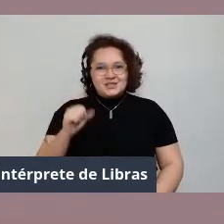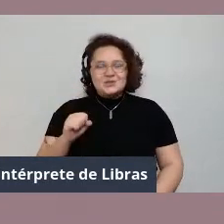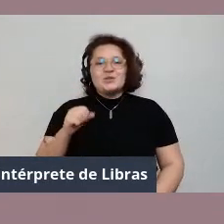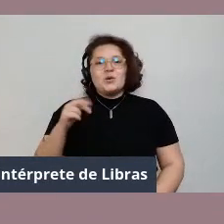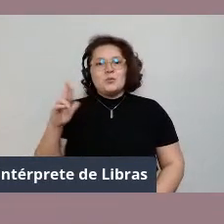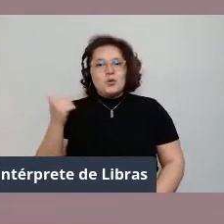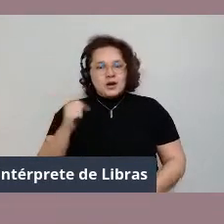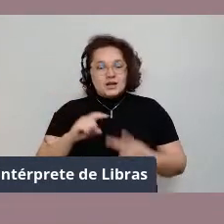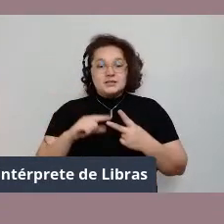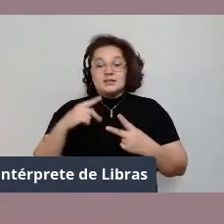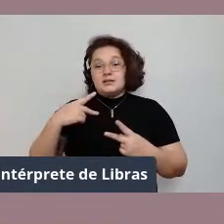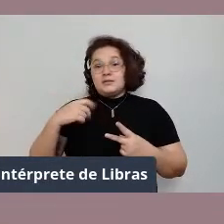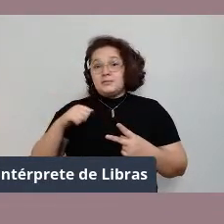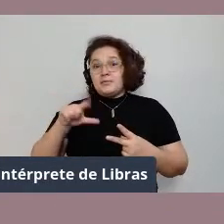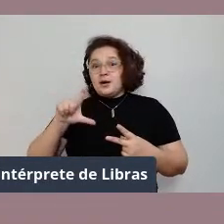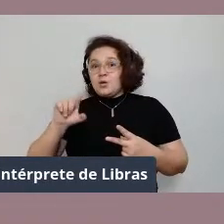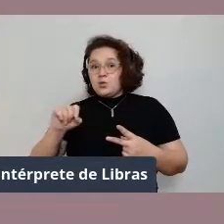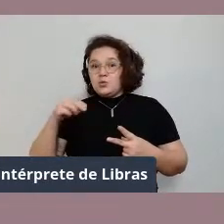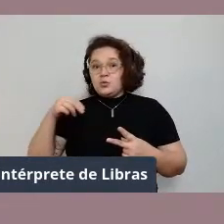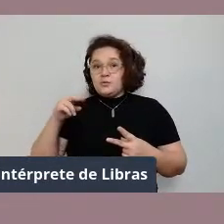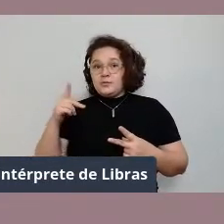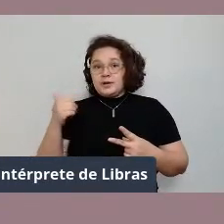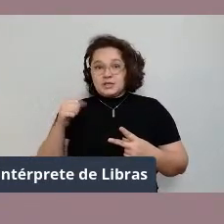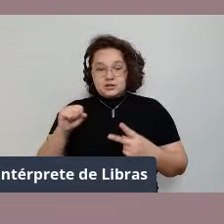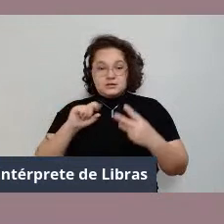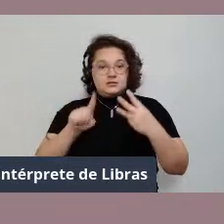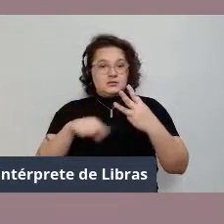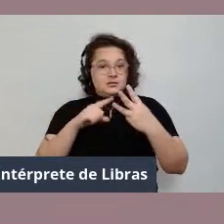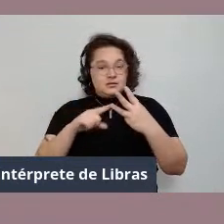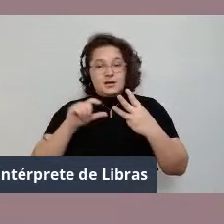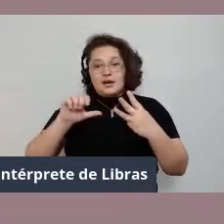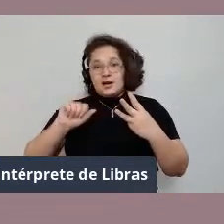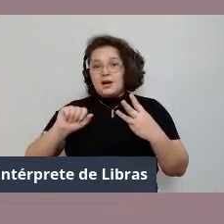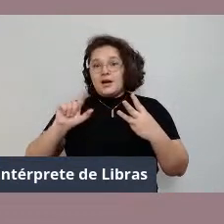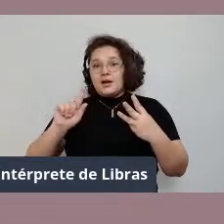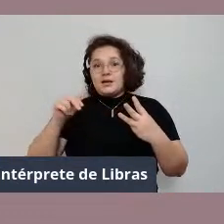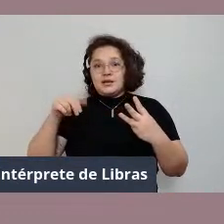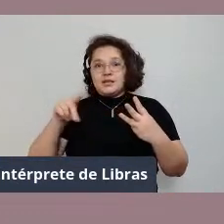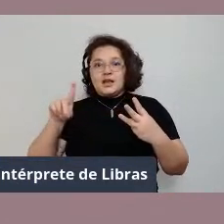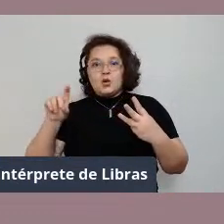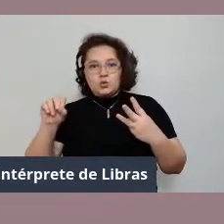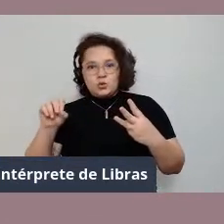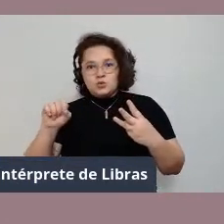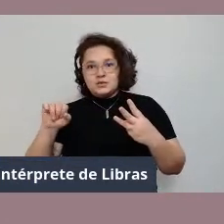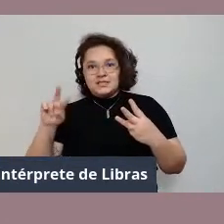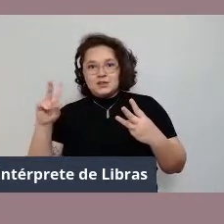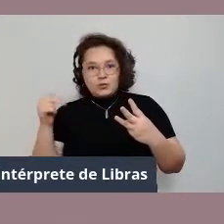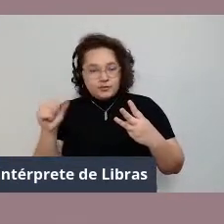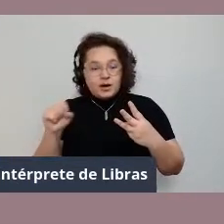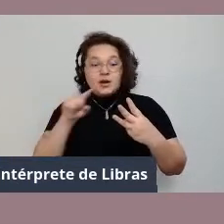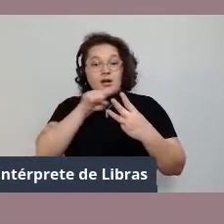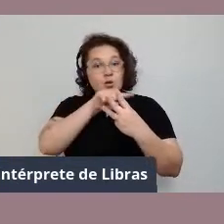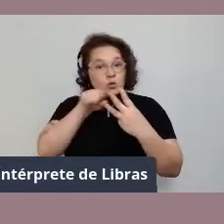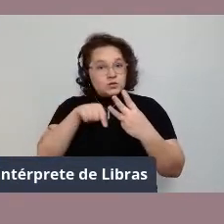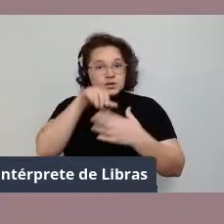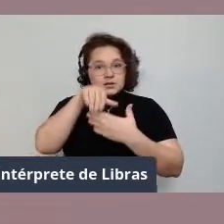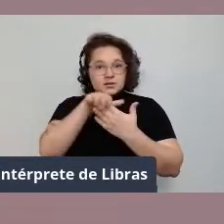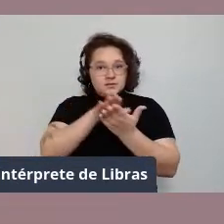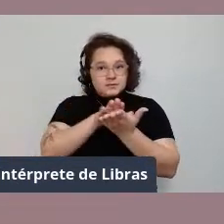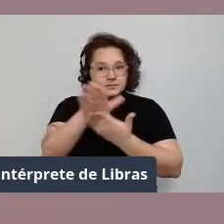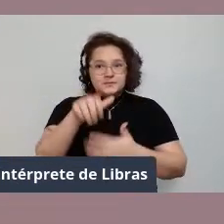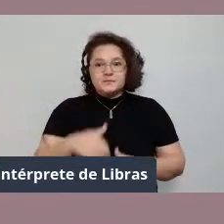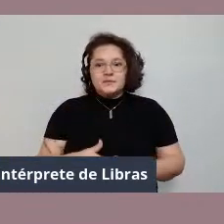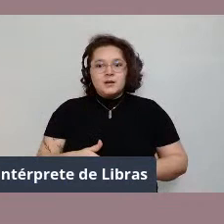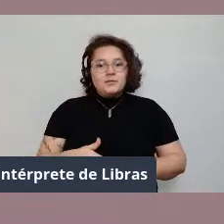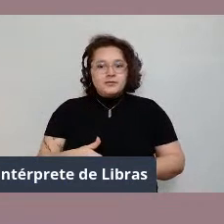Mendes Campos e o então estreante Agnaldo Silva eram os que estavam lançando os livros nessa noite. E Agnaldo, a essa